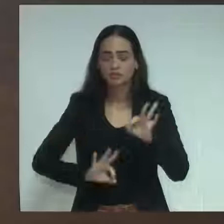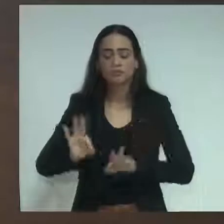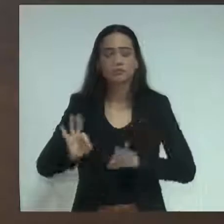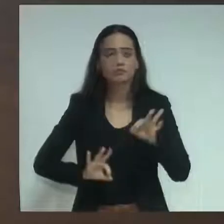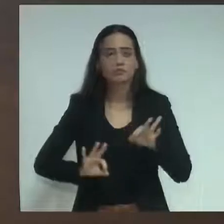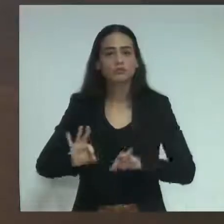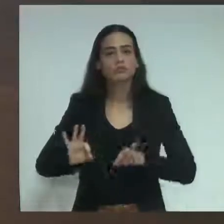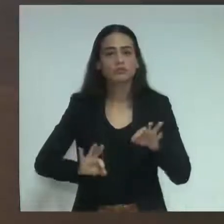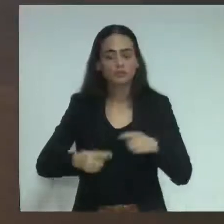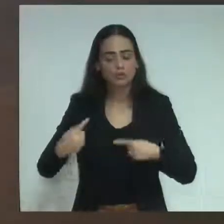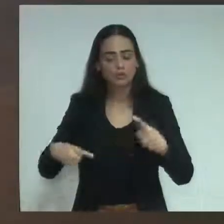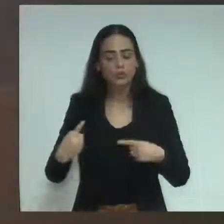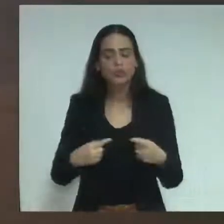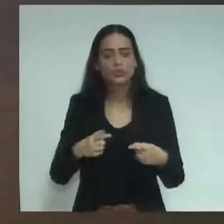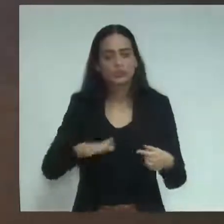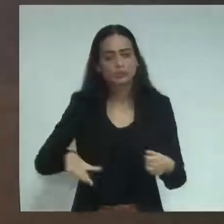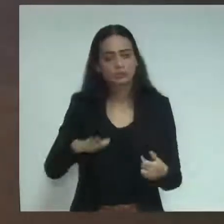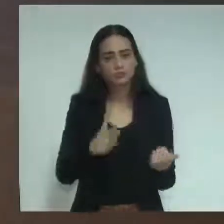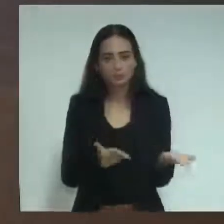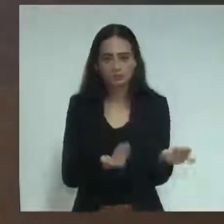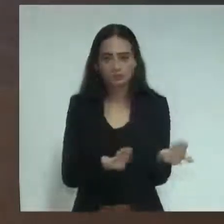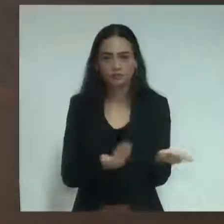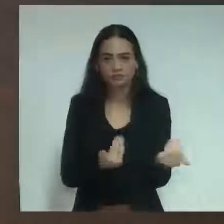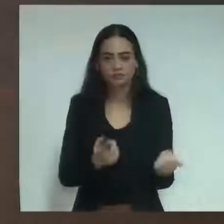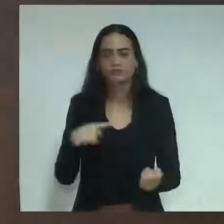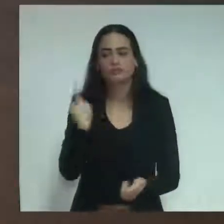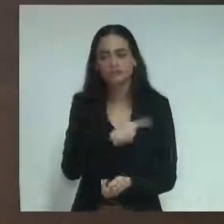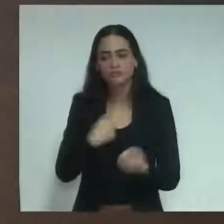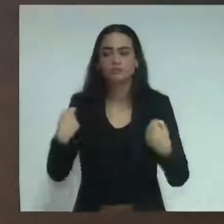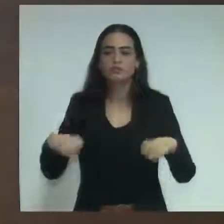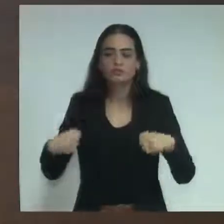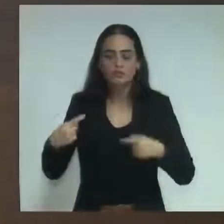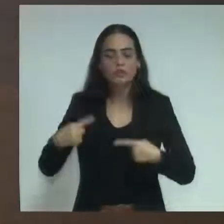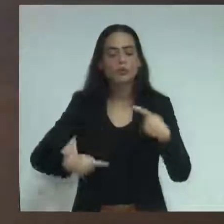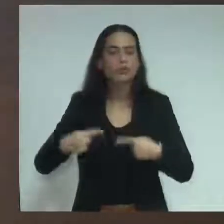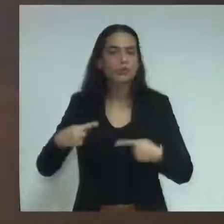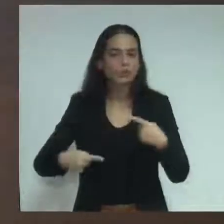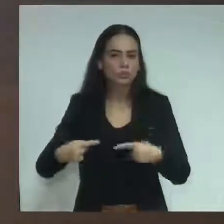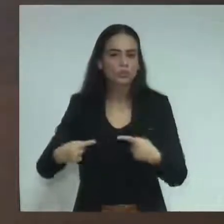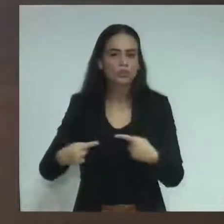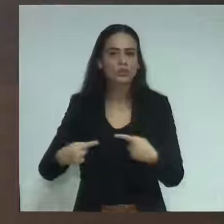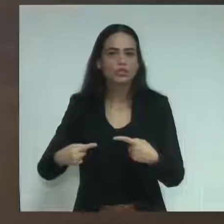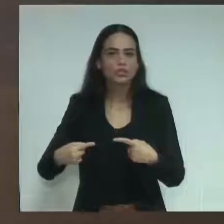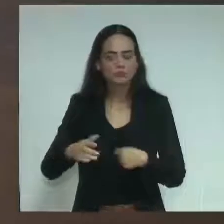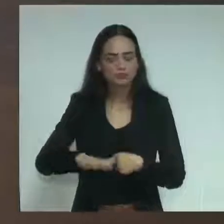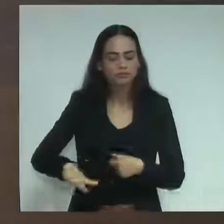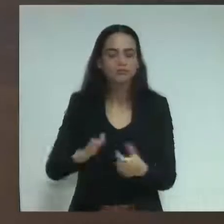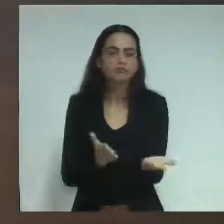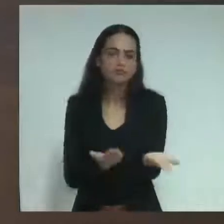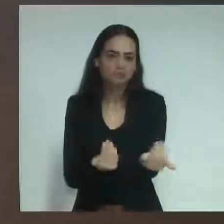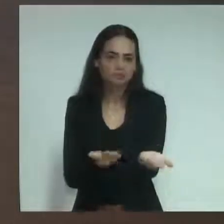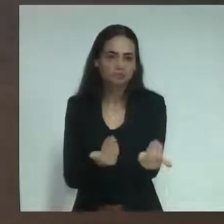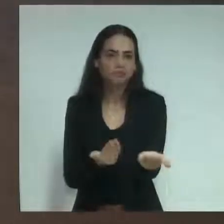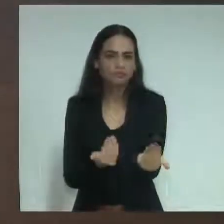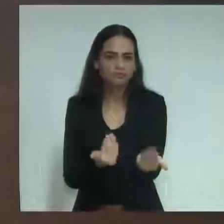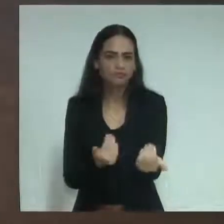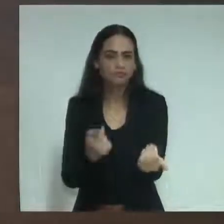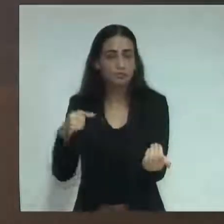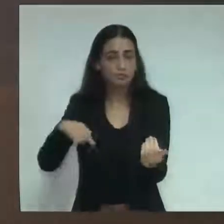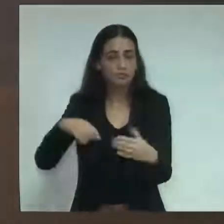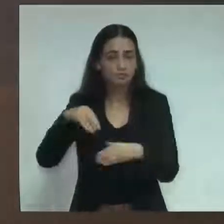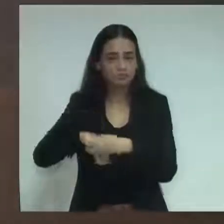Então, eu creio que está mais do que na hora da gente ter uma política municipal da juventude. Só assim a gente vai, de fato, com